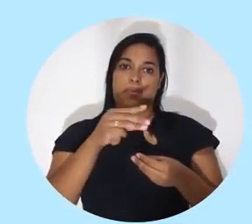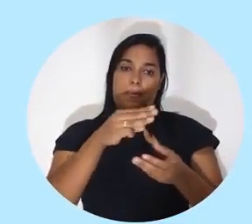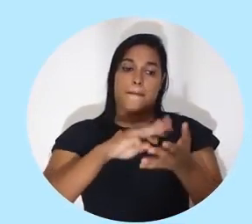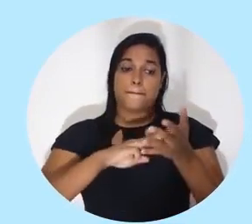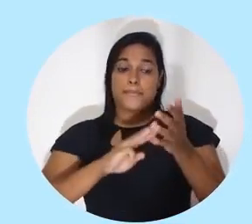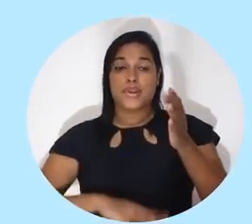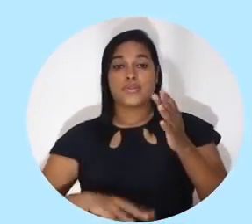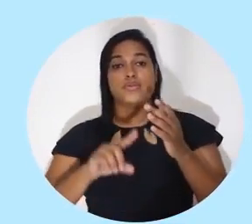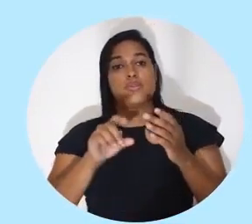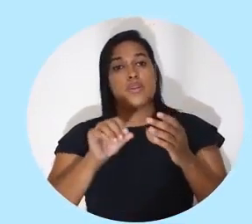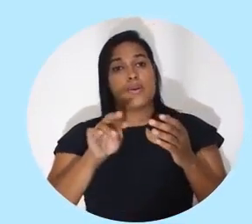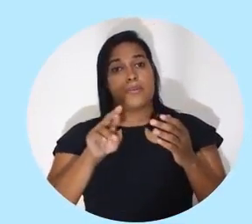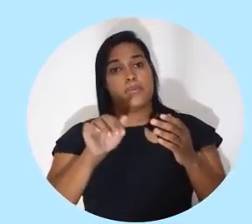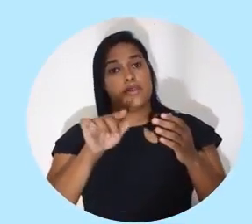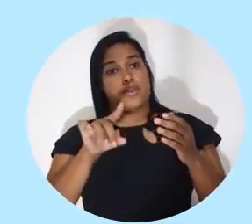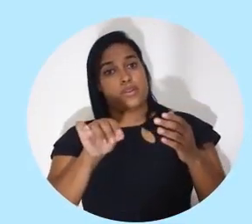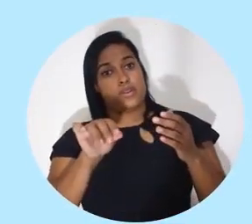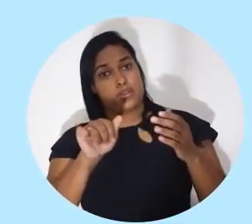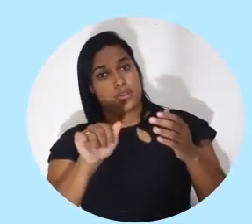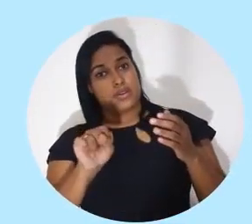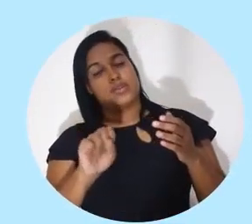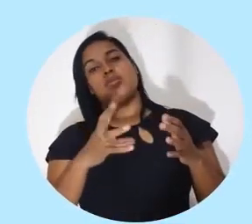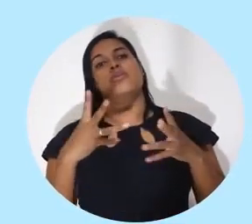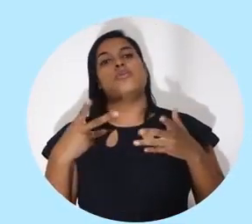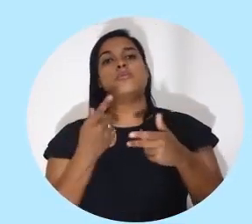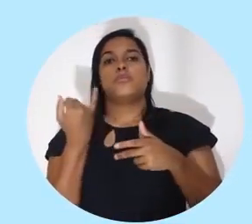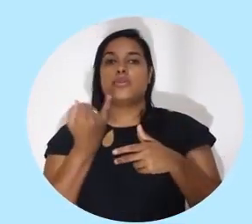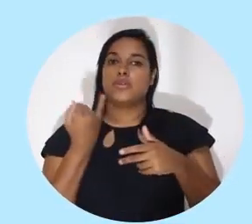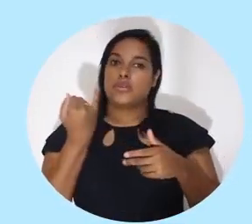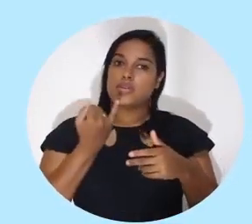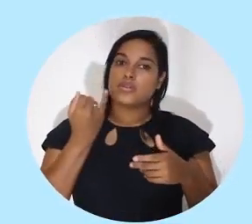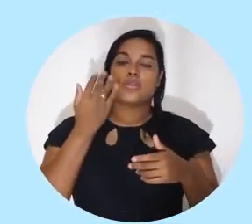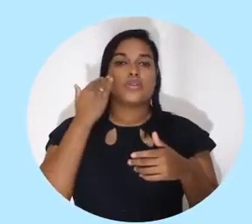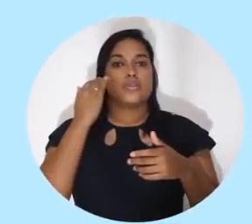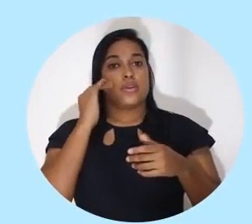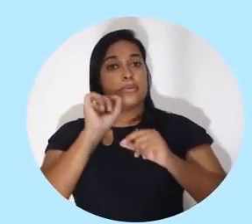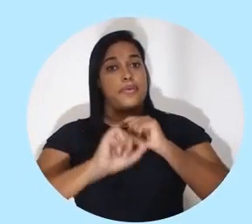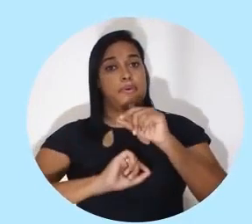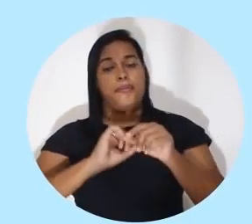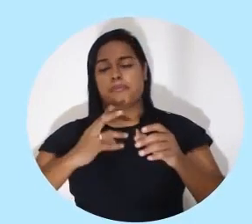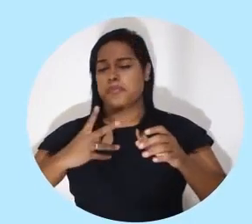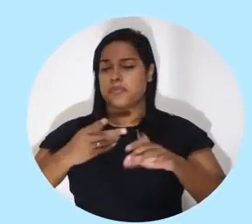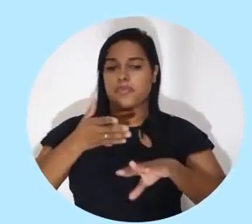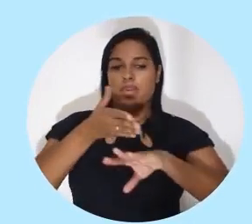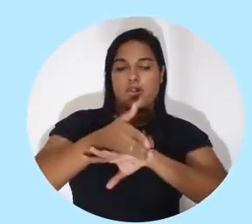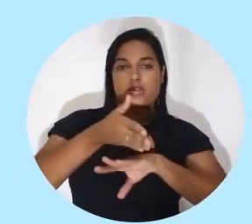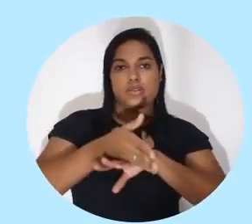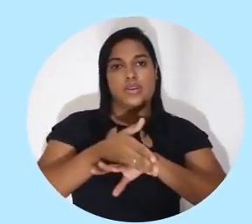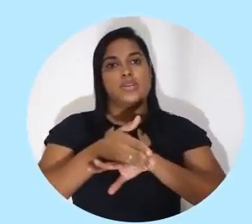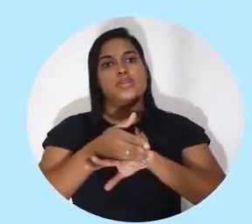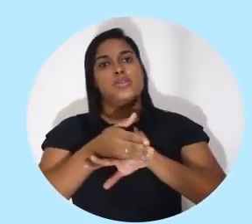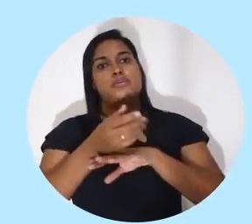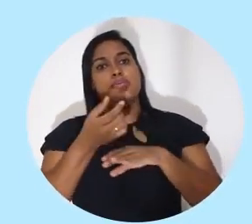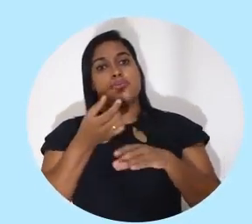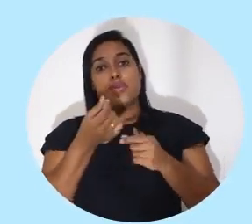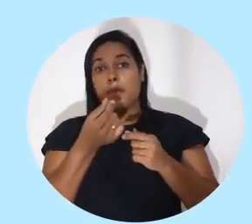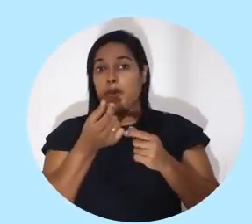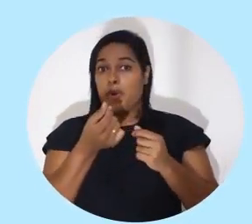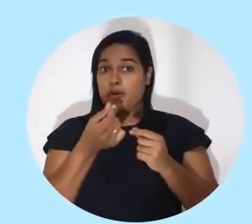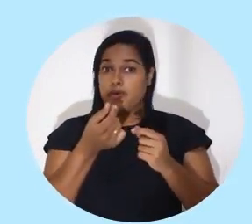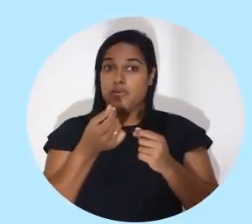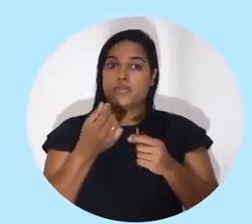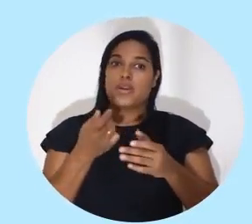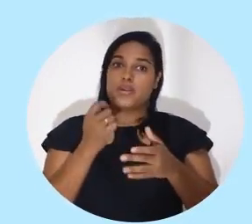dobradas. O importante saber é que toda entrada de divisas chamamos de moeda estrangeira, tá? Entrará